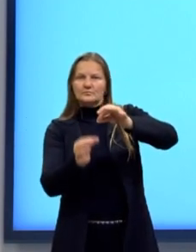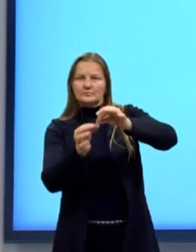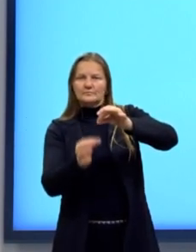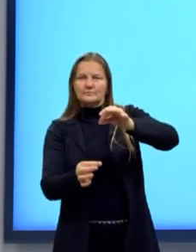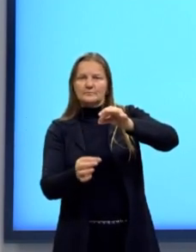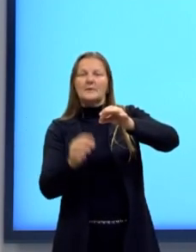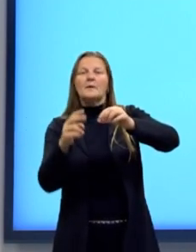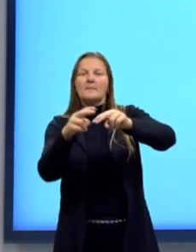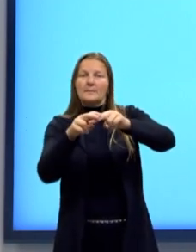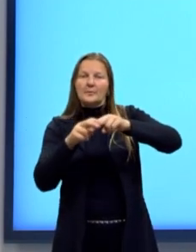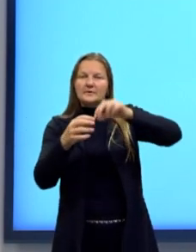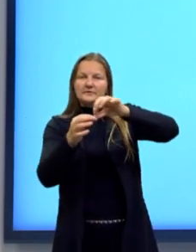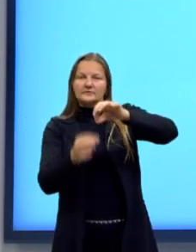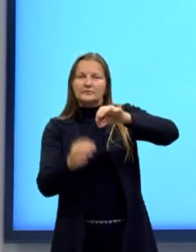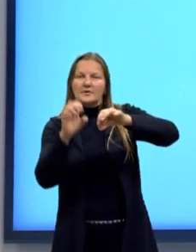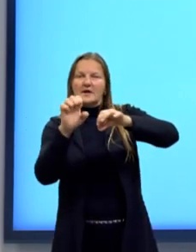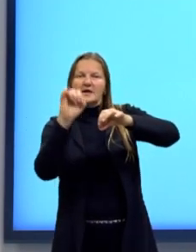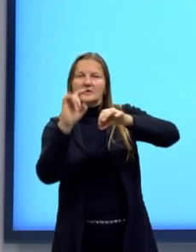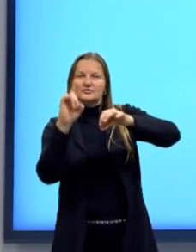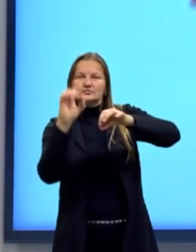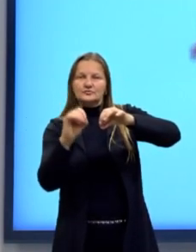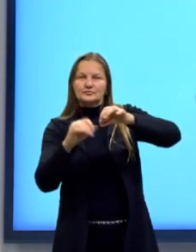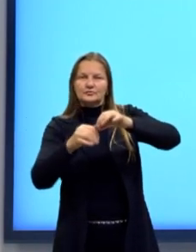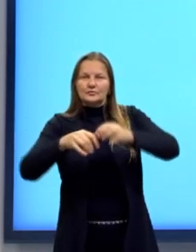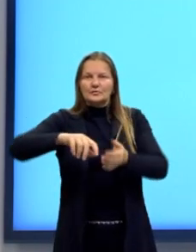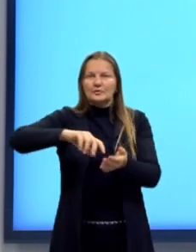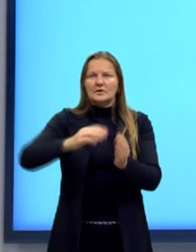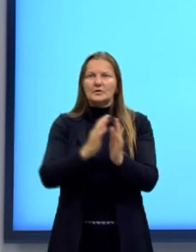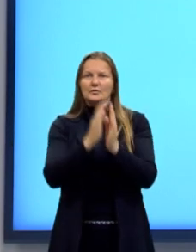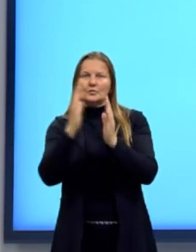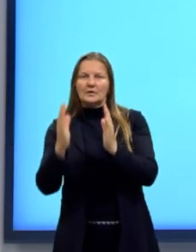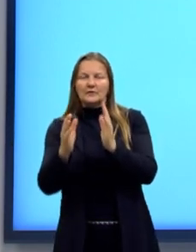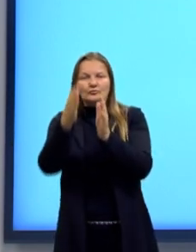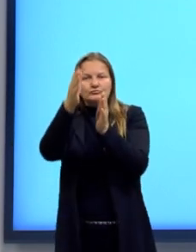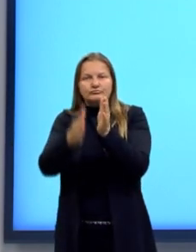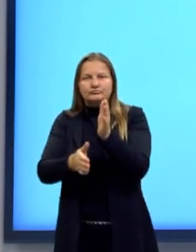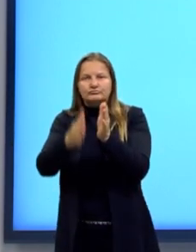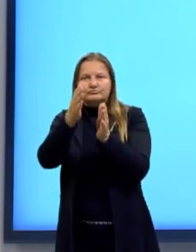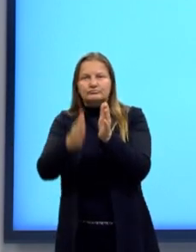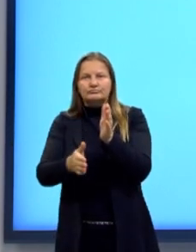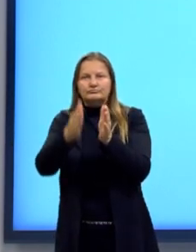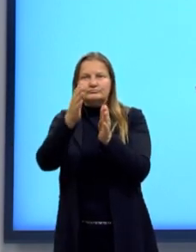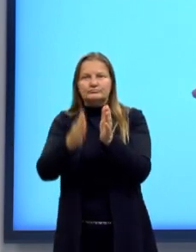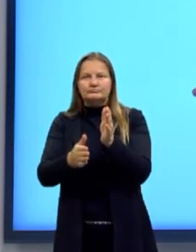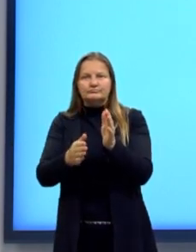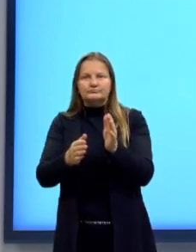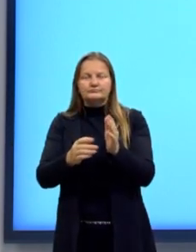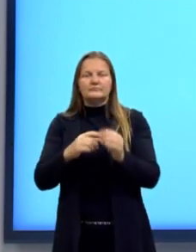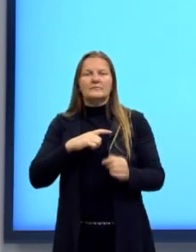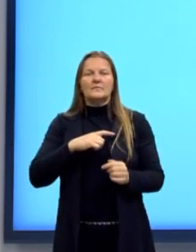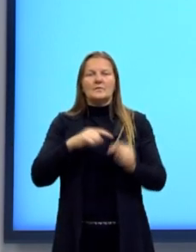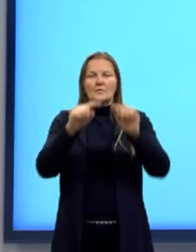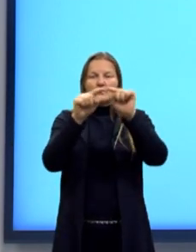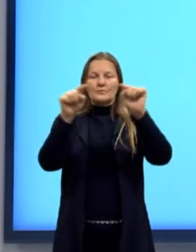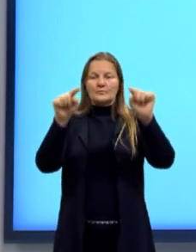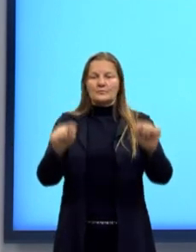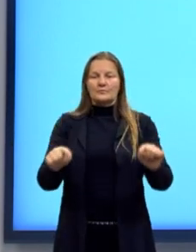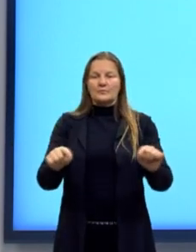de revolução e eu lado né A gente tem uma figura plana aqui nesse caso ali um quadrilátero